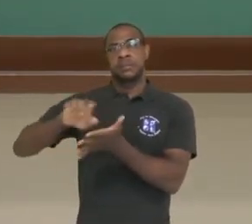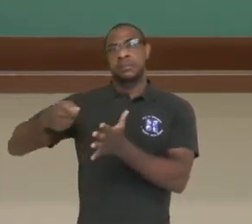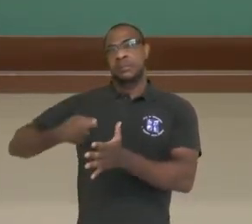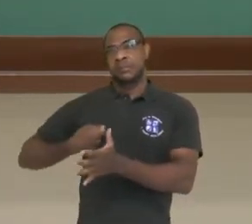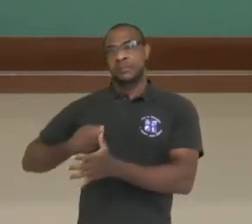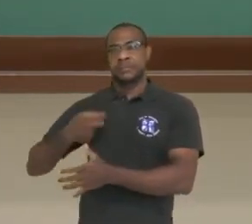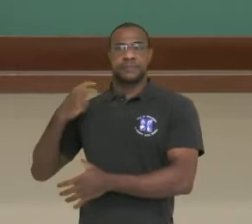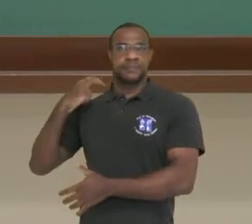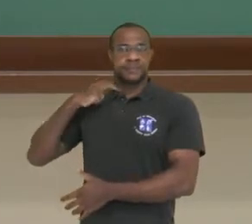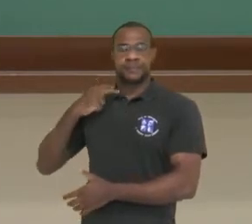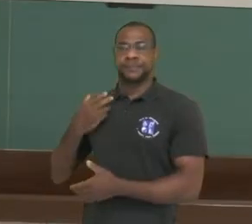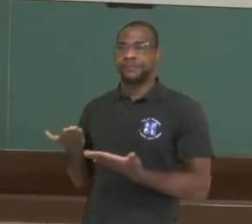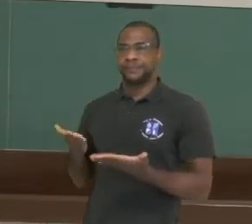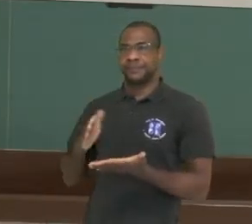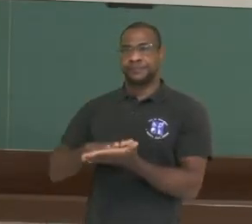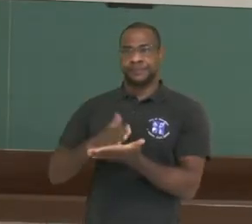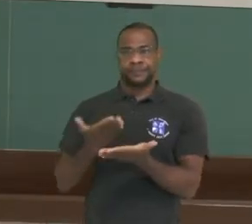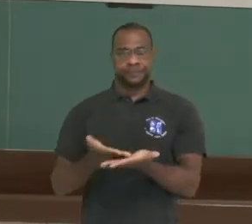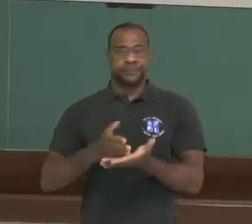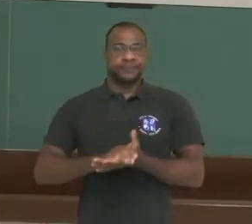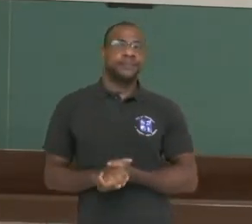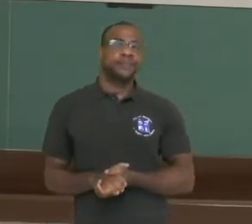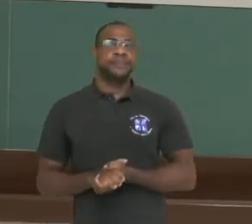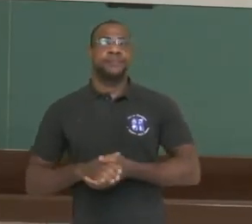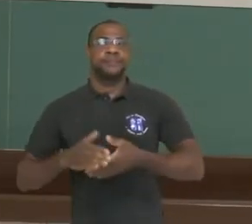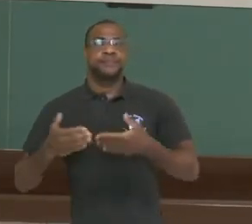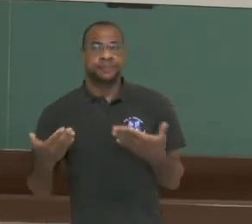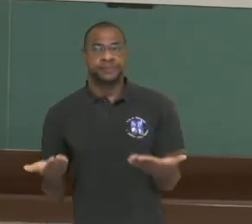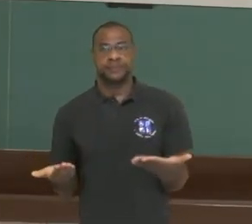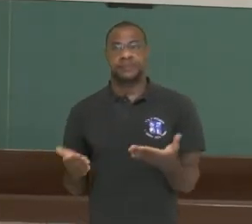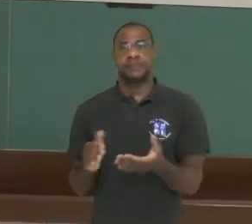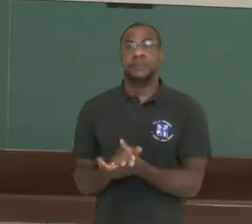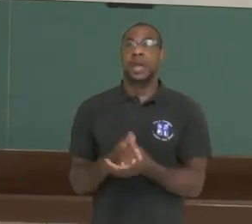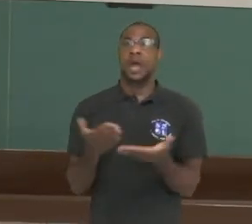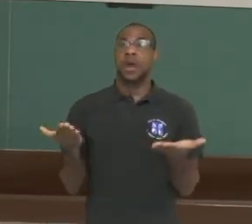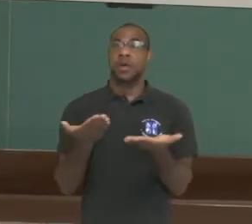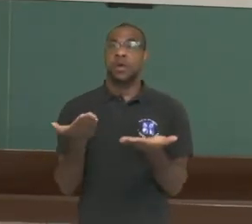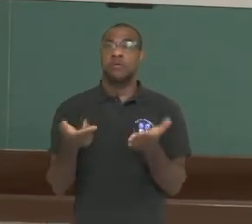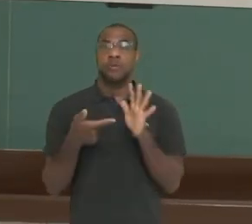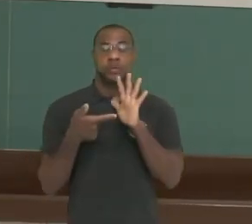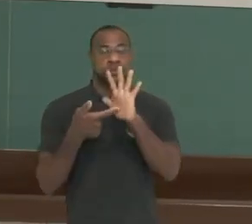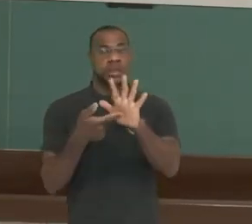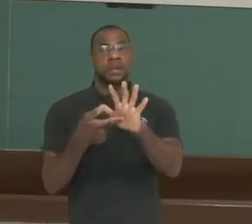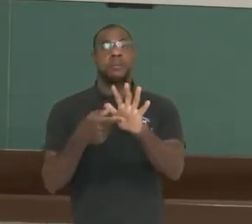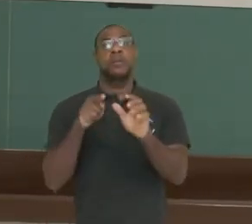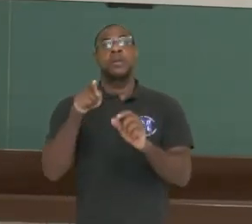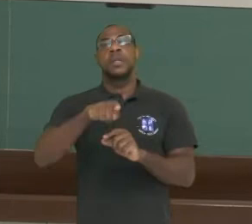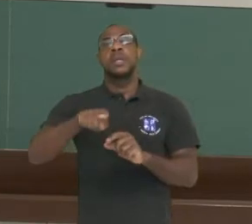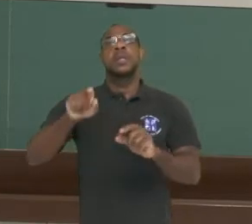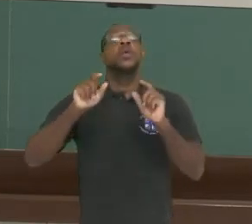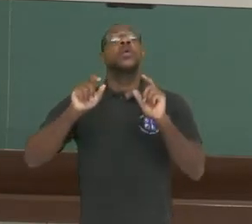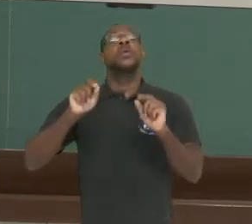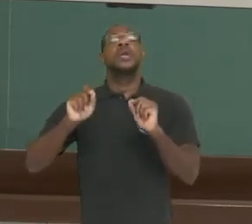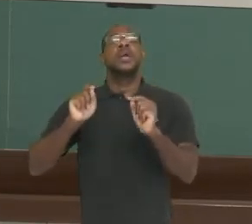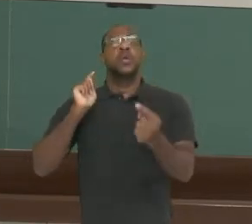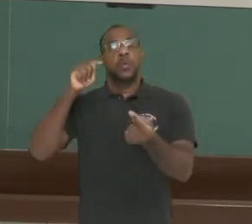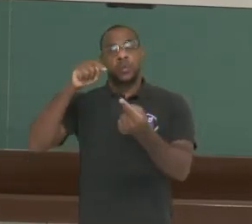desta aula. Em nome da Secretaria da Educação do Estado do Paraná, sejam todos bem-vindos para esta aula,